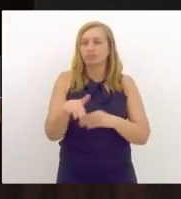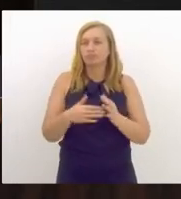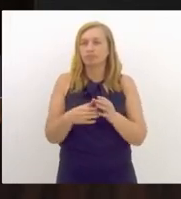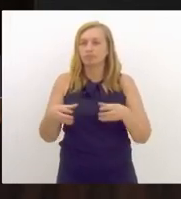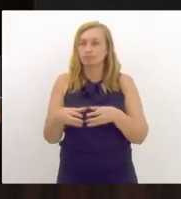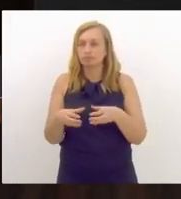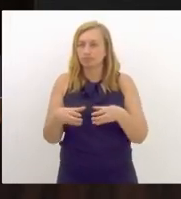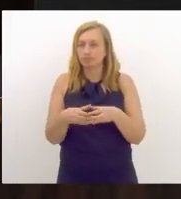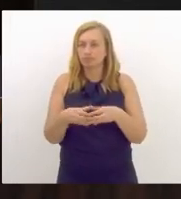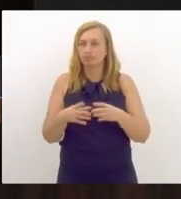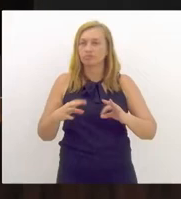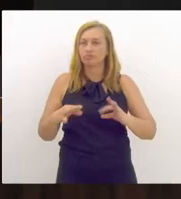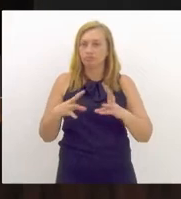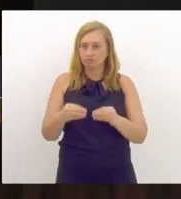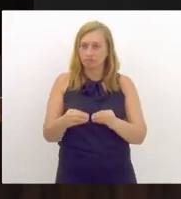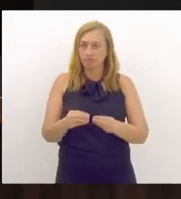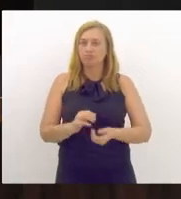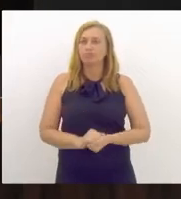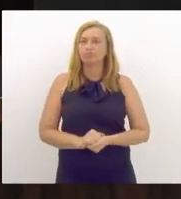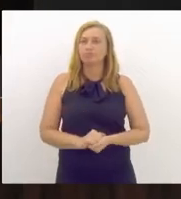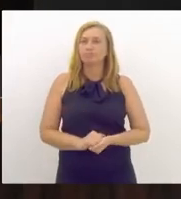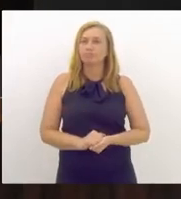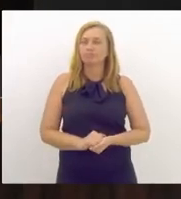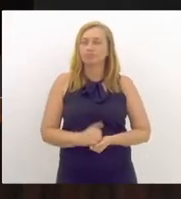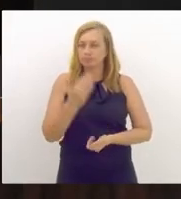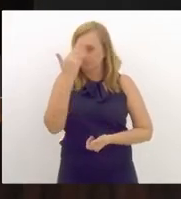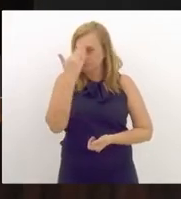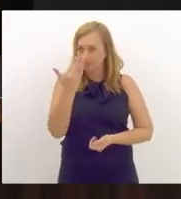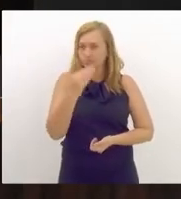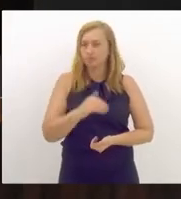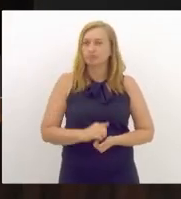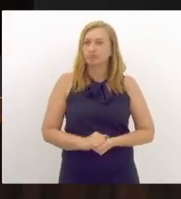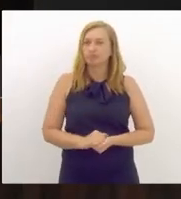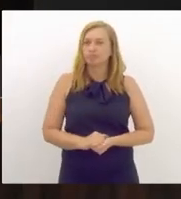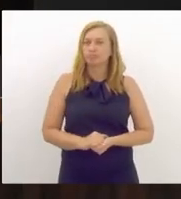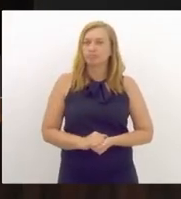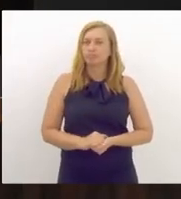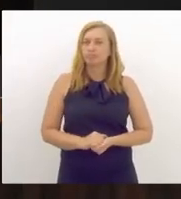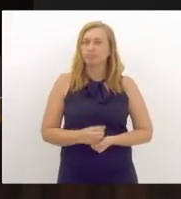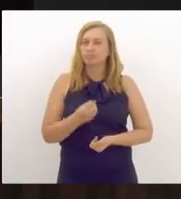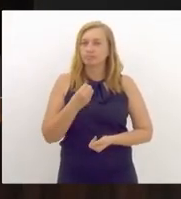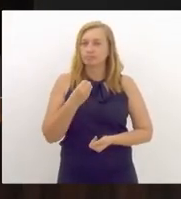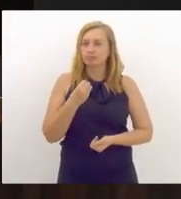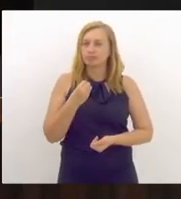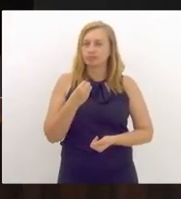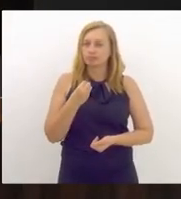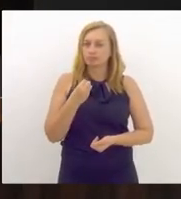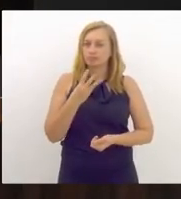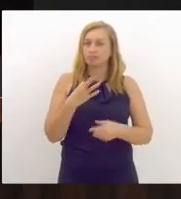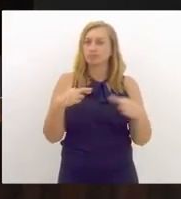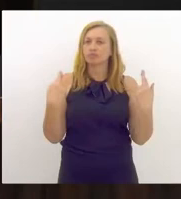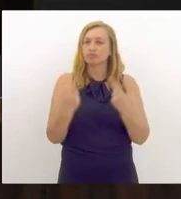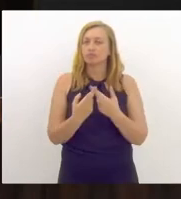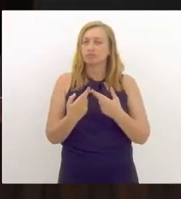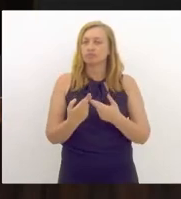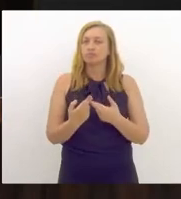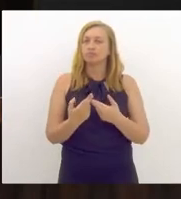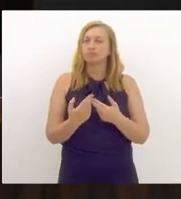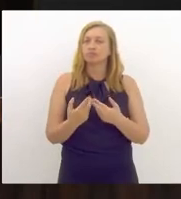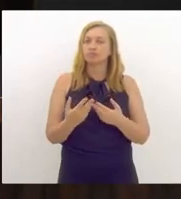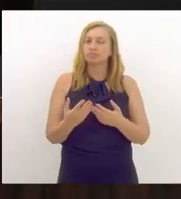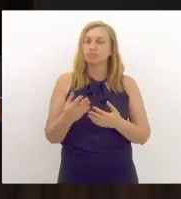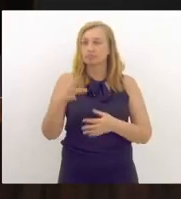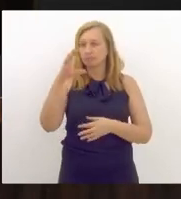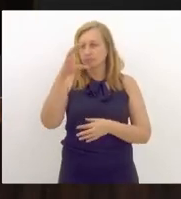de gênero enfim toda a nossa equipe muito obrigada tenhamos uma bela cerimônia que possamos guardar o que nós